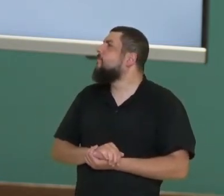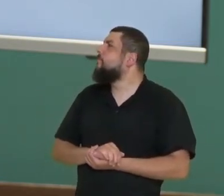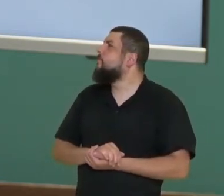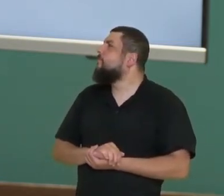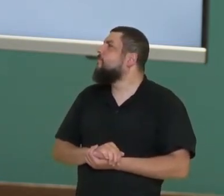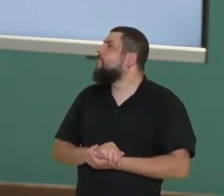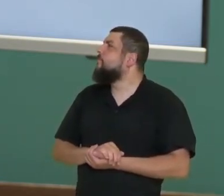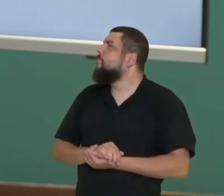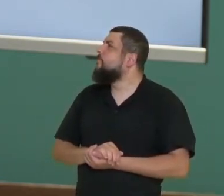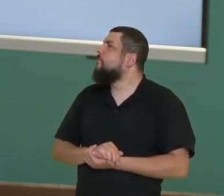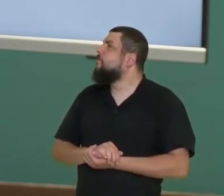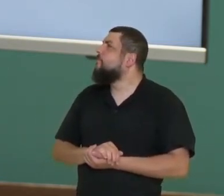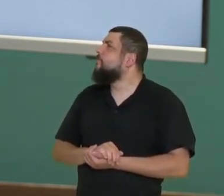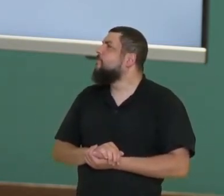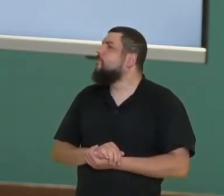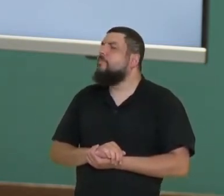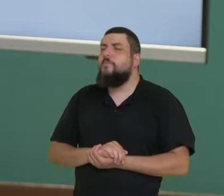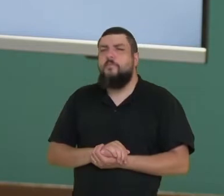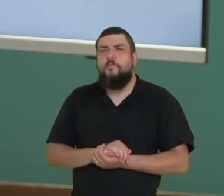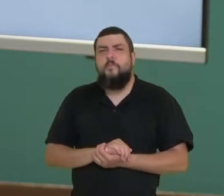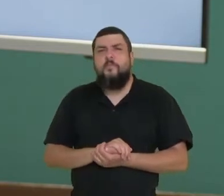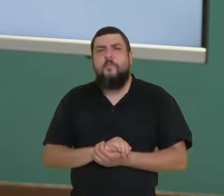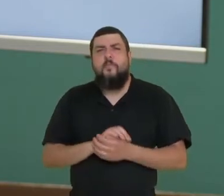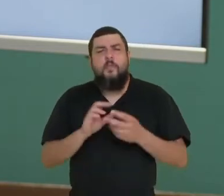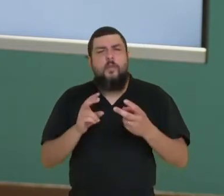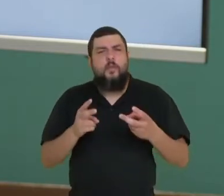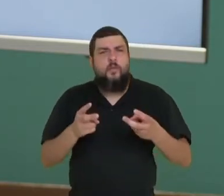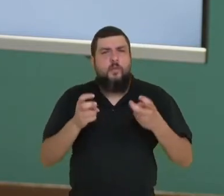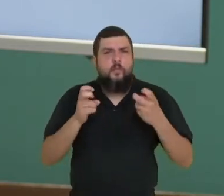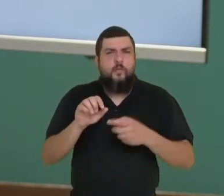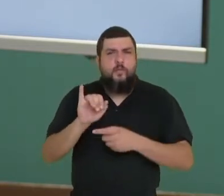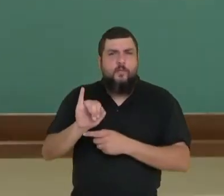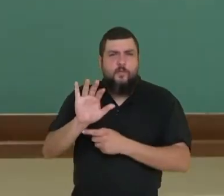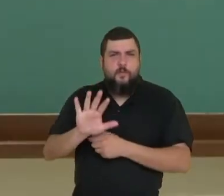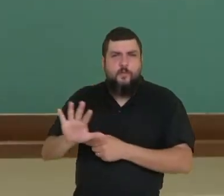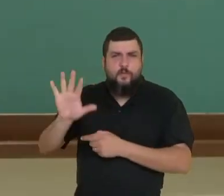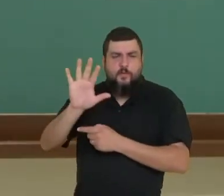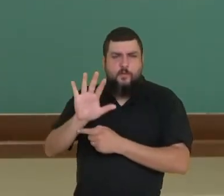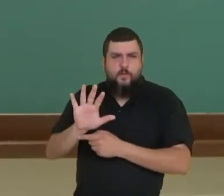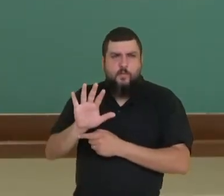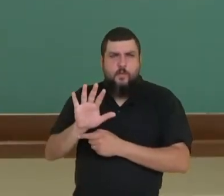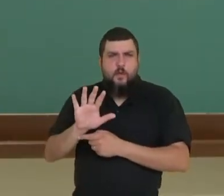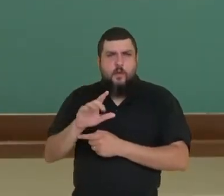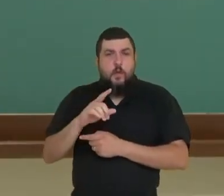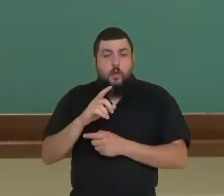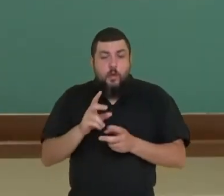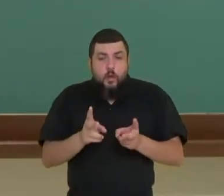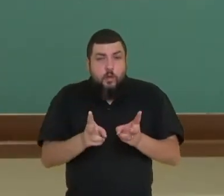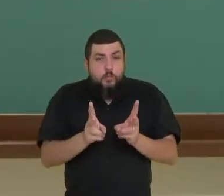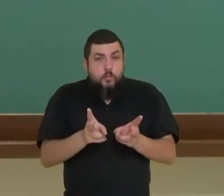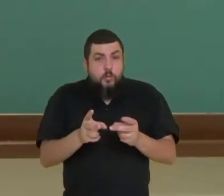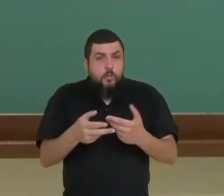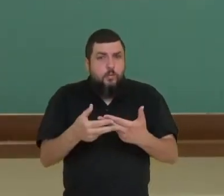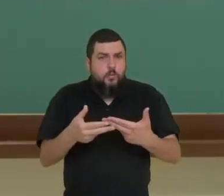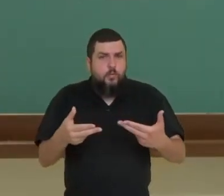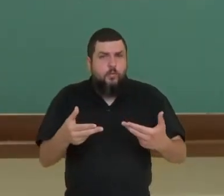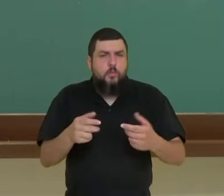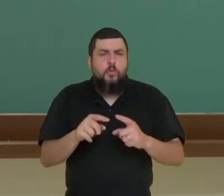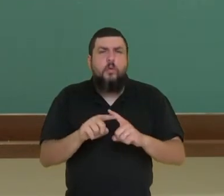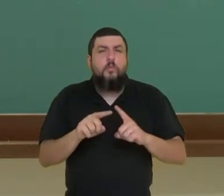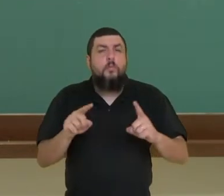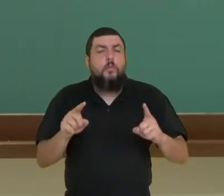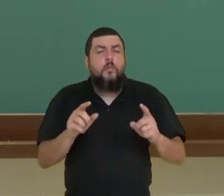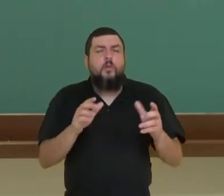imagem? Observando a imagem aqui, nós vemos o mesmo objeto, porém, tamanhos, formas